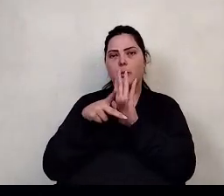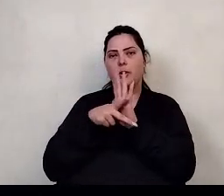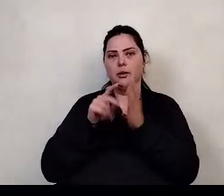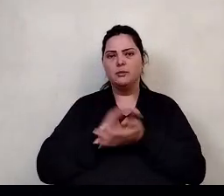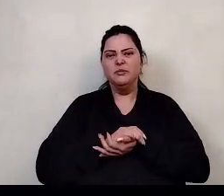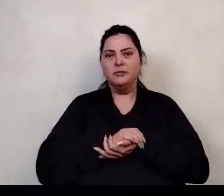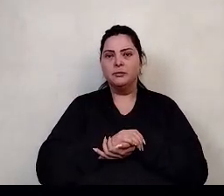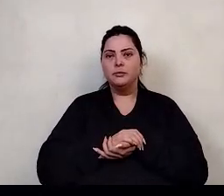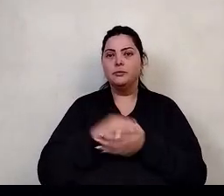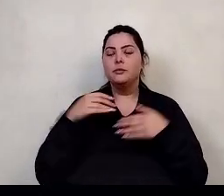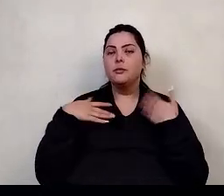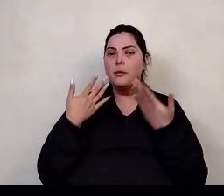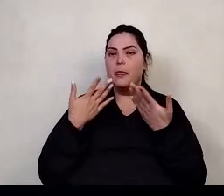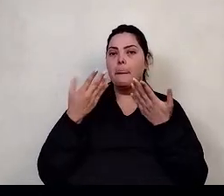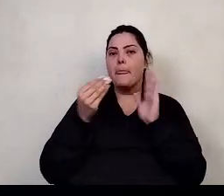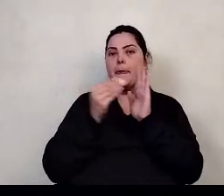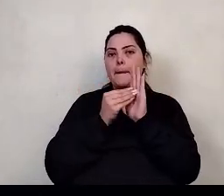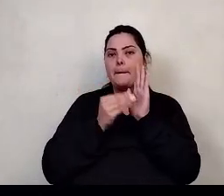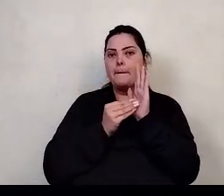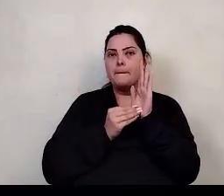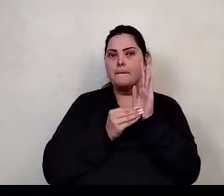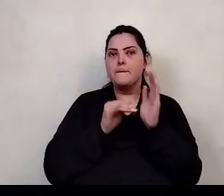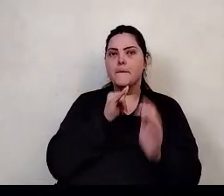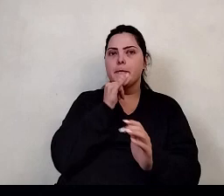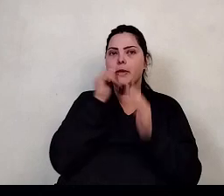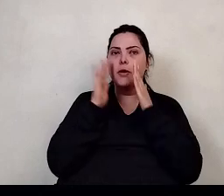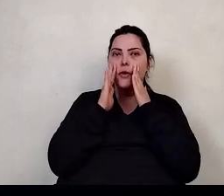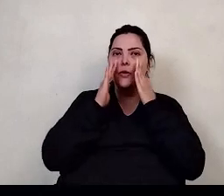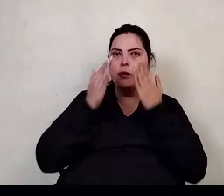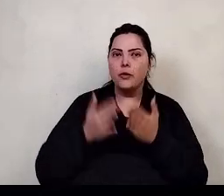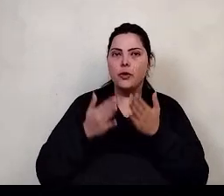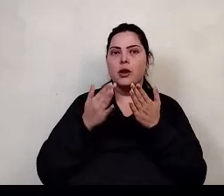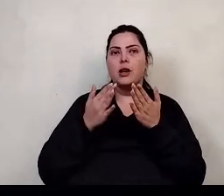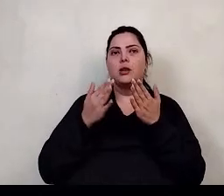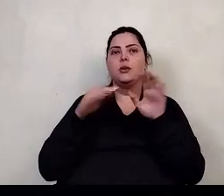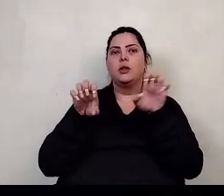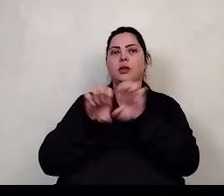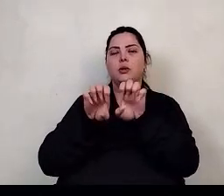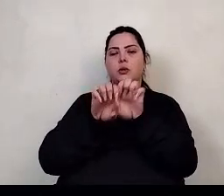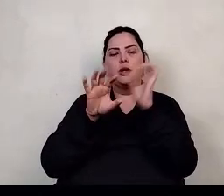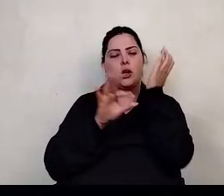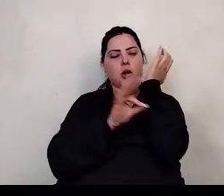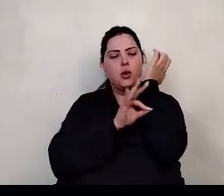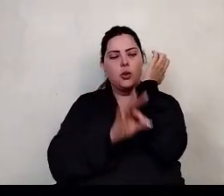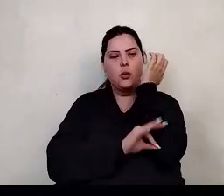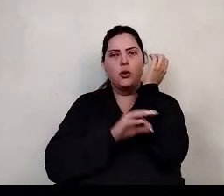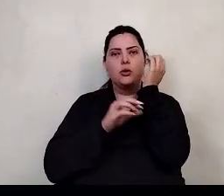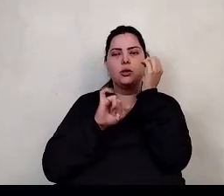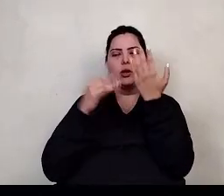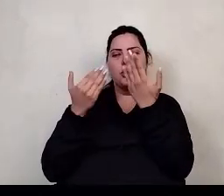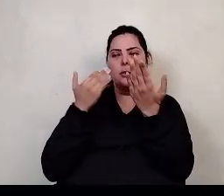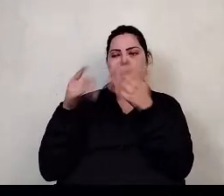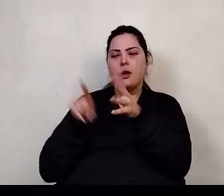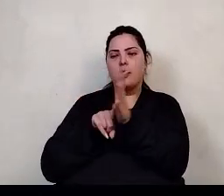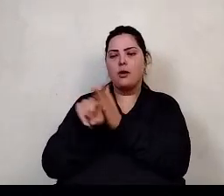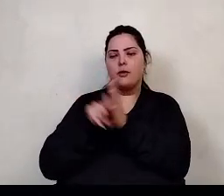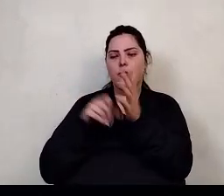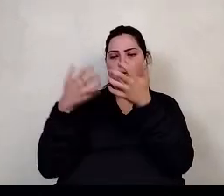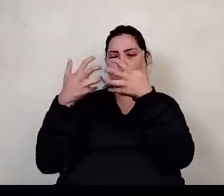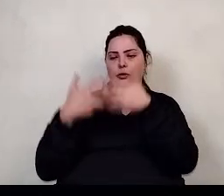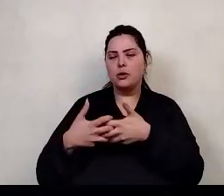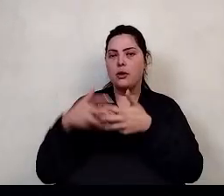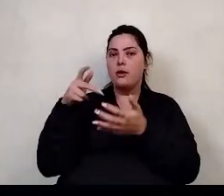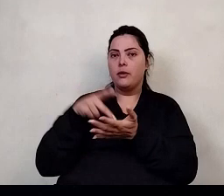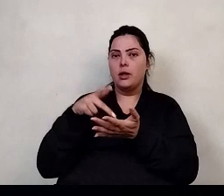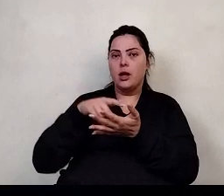Então, a gente implementa testes muito mais focado em estrutura de código do que em funcionalidades. Isso é um fato dentro do mundo dos desenvolvedores. E a